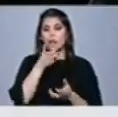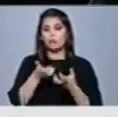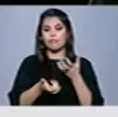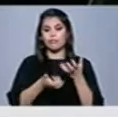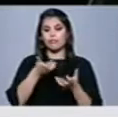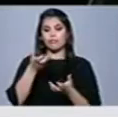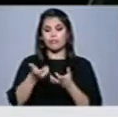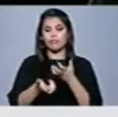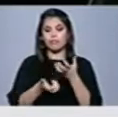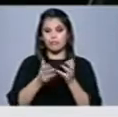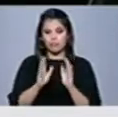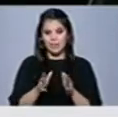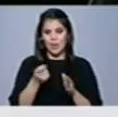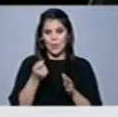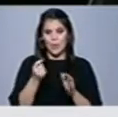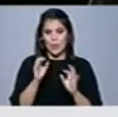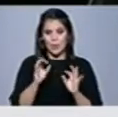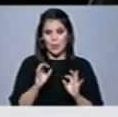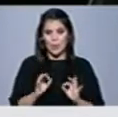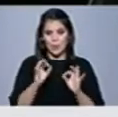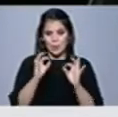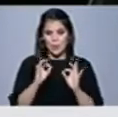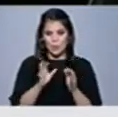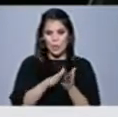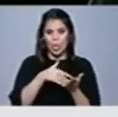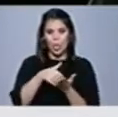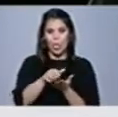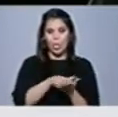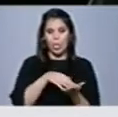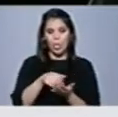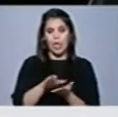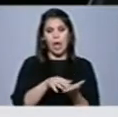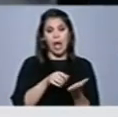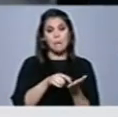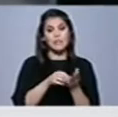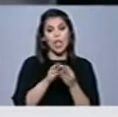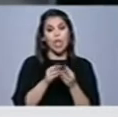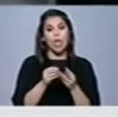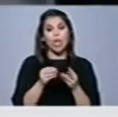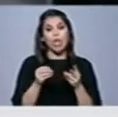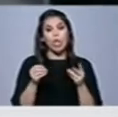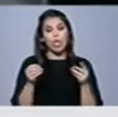fervilhar, já temos a água quase no ponto. A manteiga também convém estar toda bem derretida,